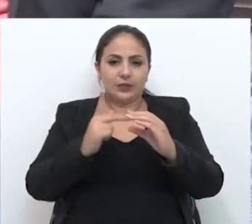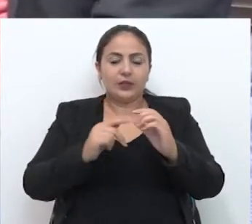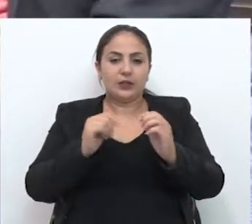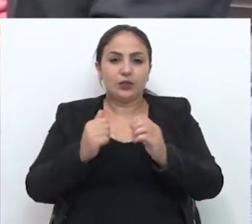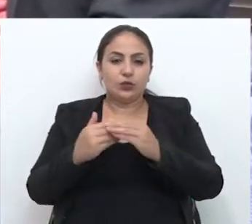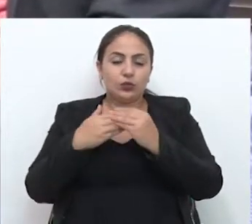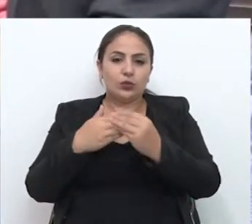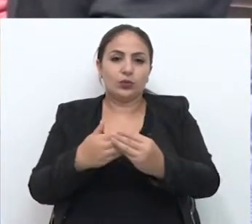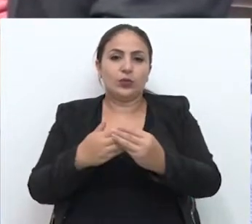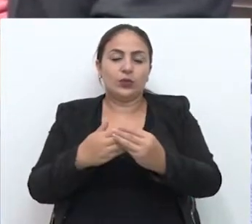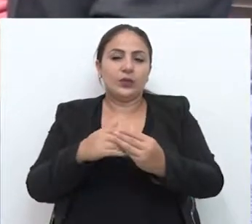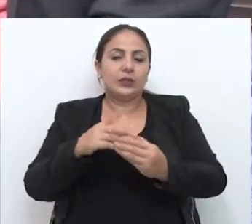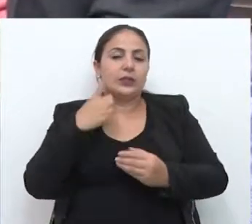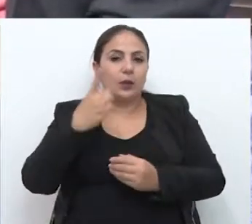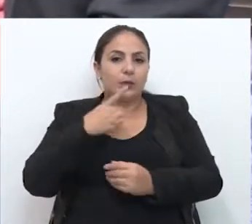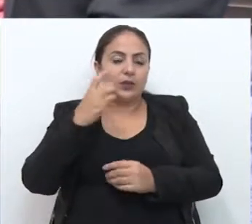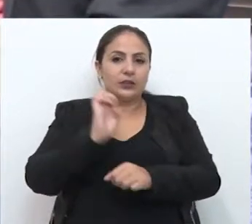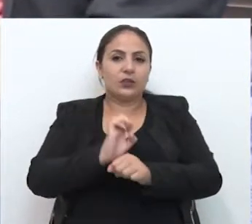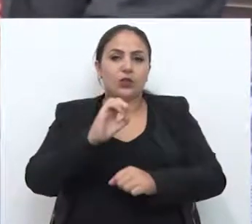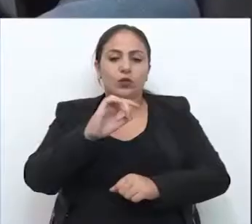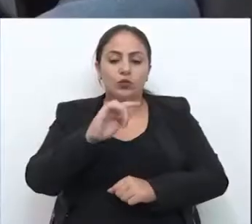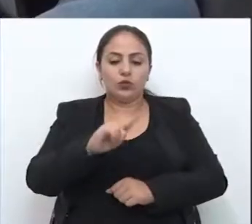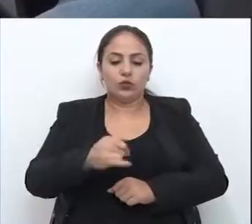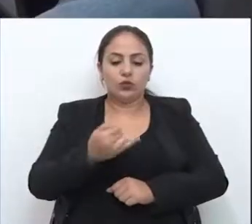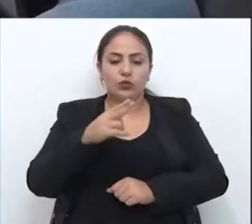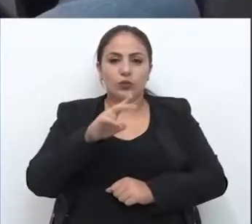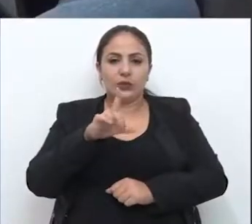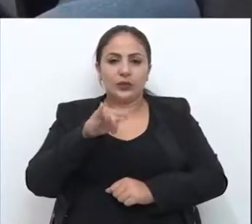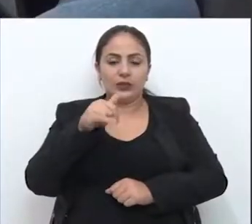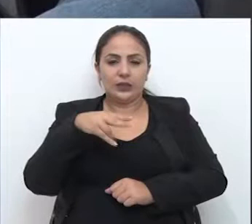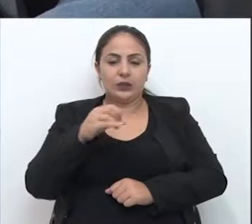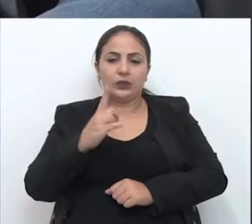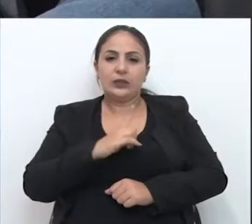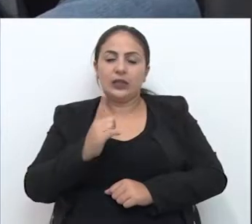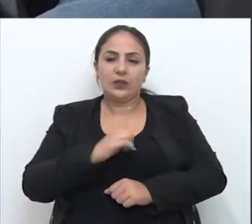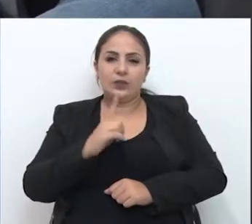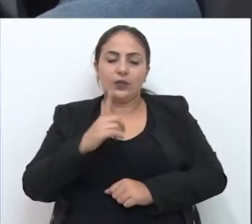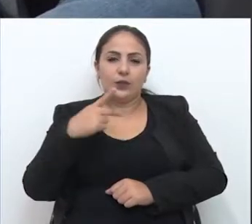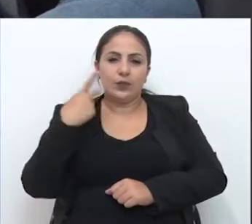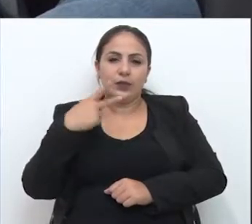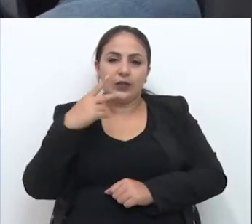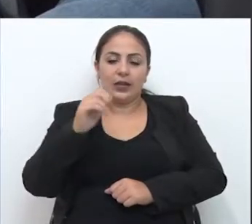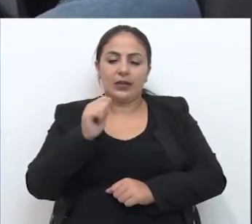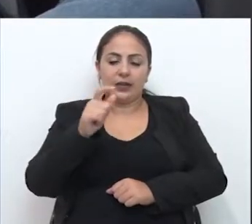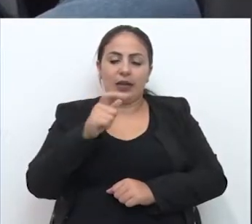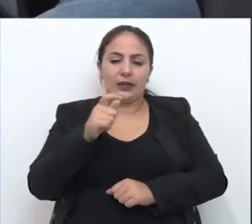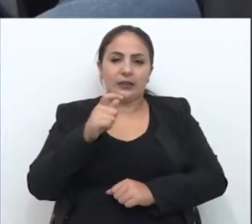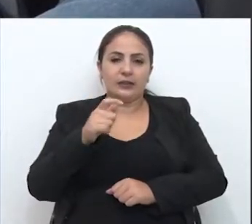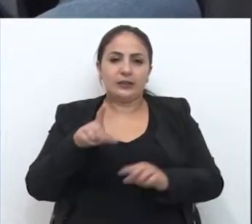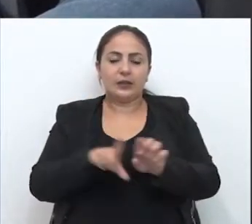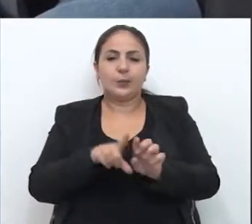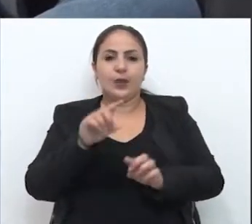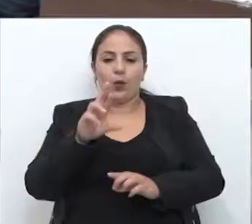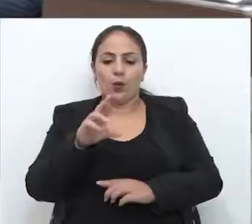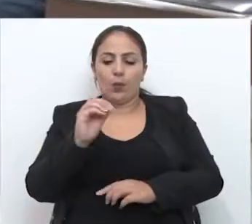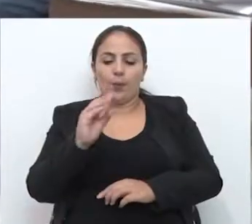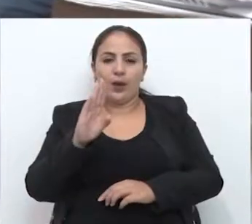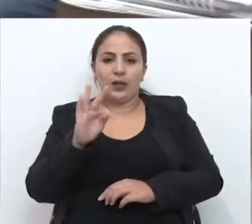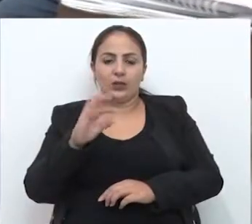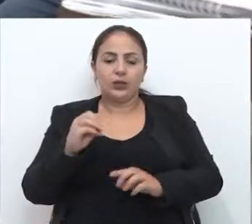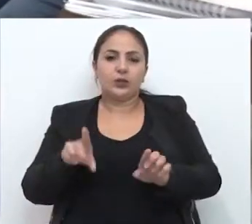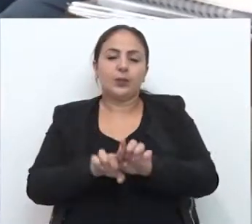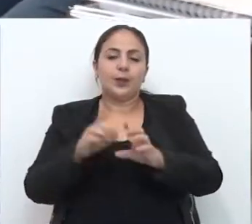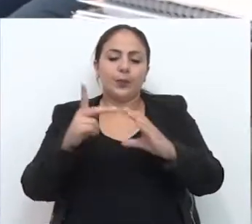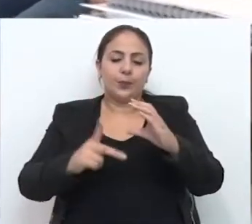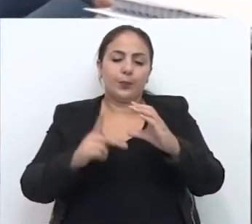acompanhado do deputado estadual Juliano Roso. Ele foi recebido pelos vereadores Alex Necker e Roberto Tozon, além